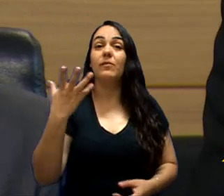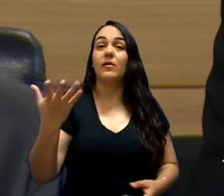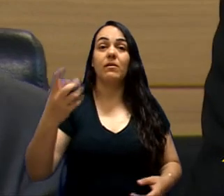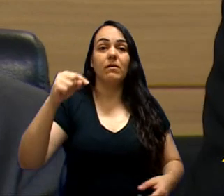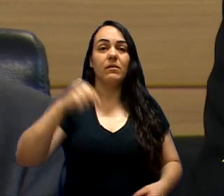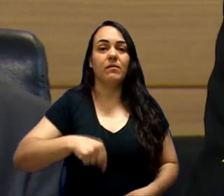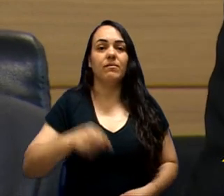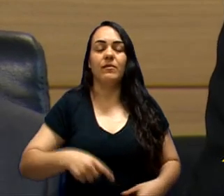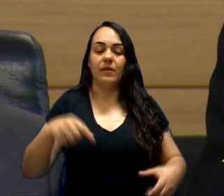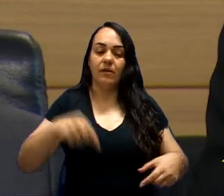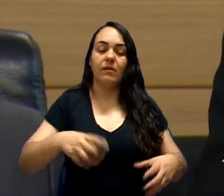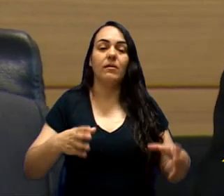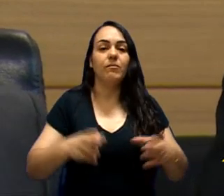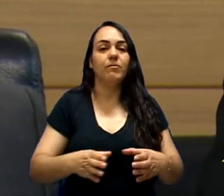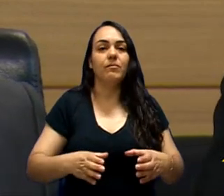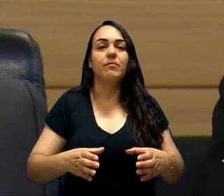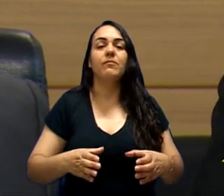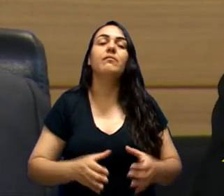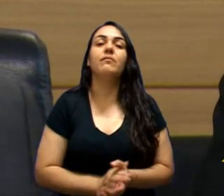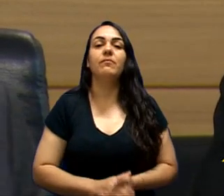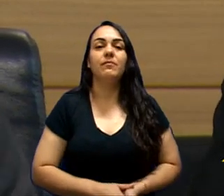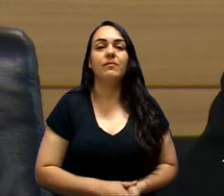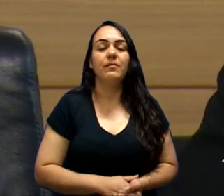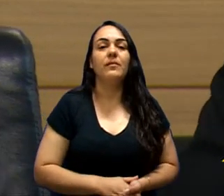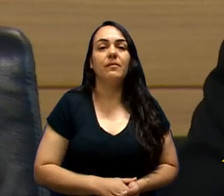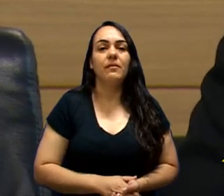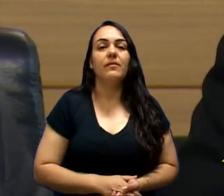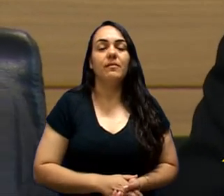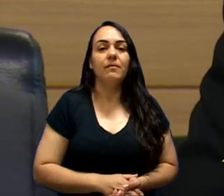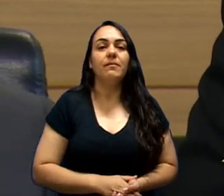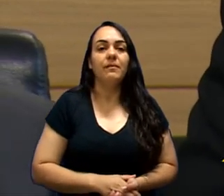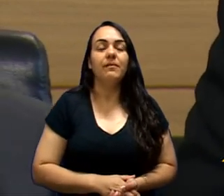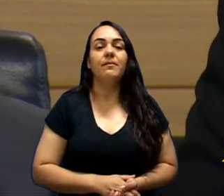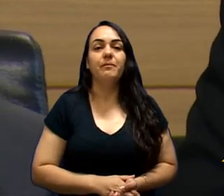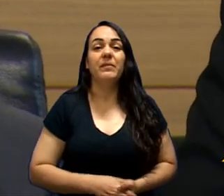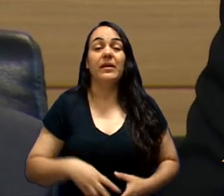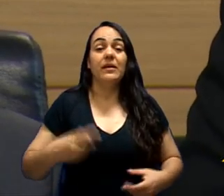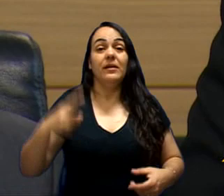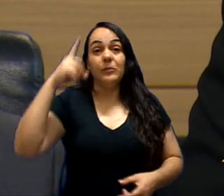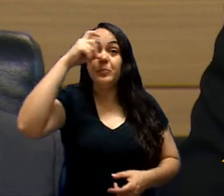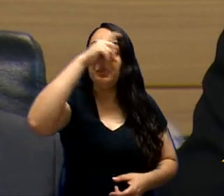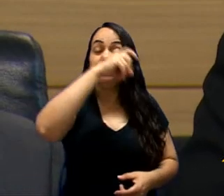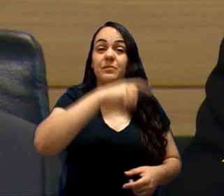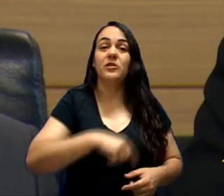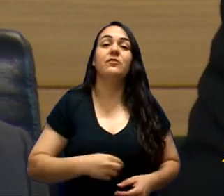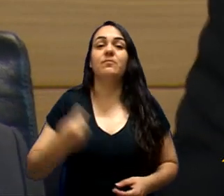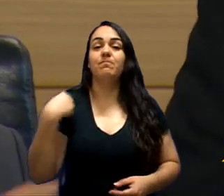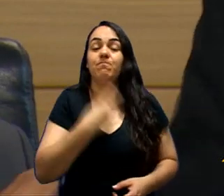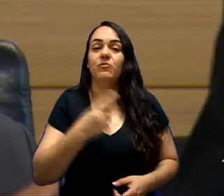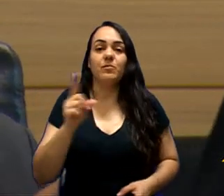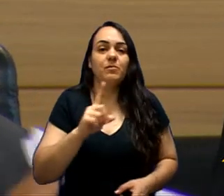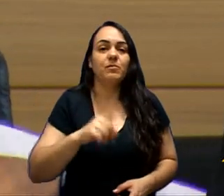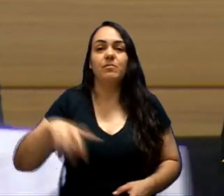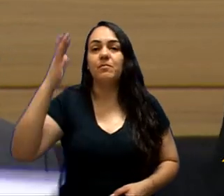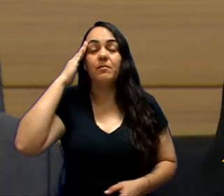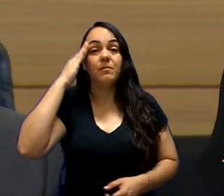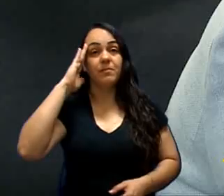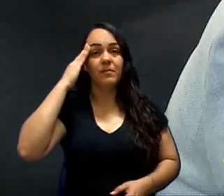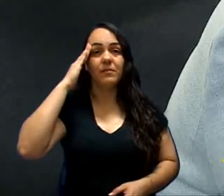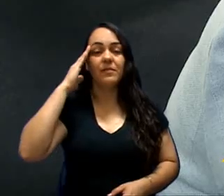ocorre dentro desse lugar. Vamos lá, isso vereador. Isso aqui é um senhor lugar presidente, debrinoso. Eu queria falar. Você não entende. Ó, uma